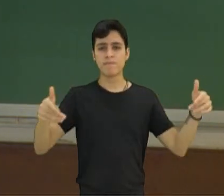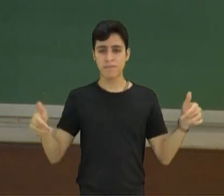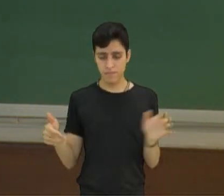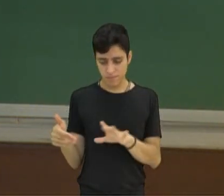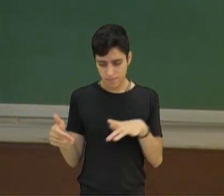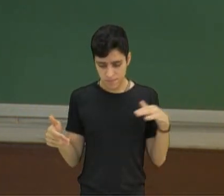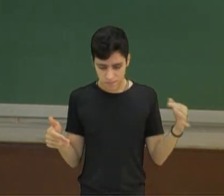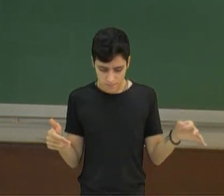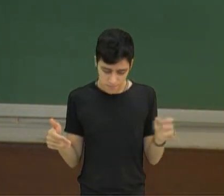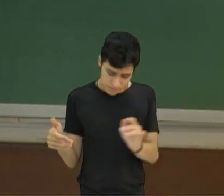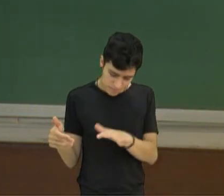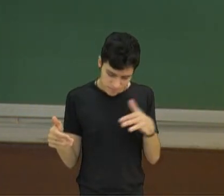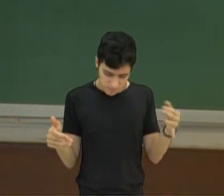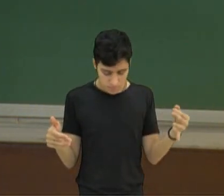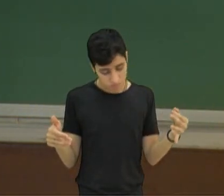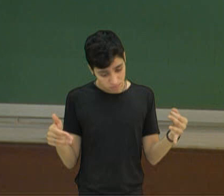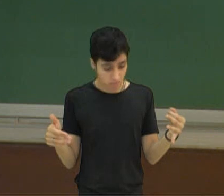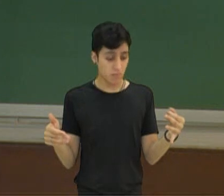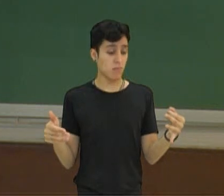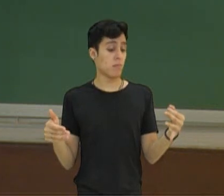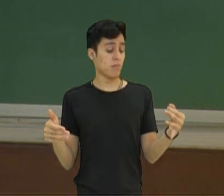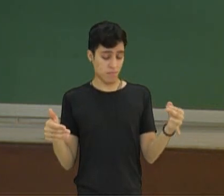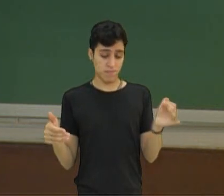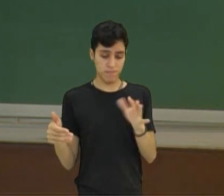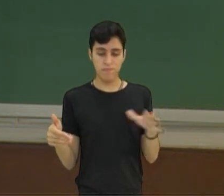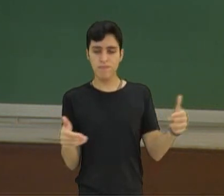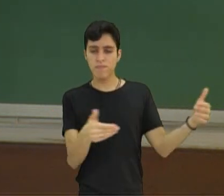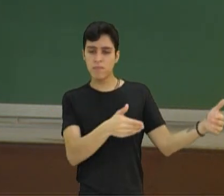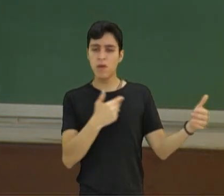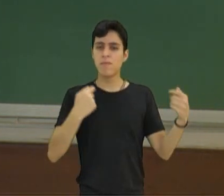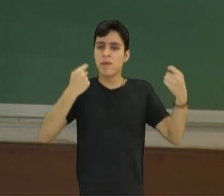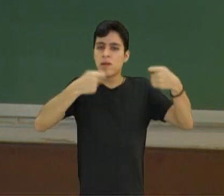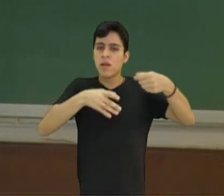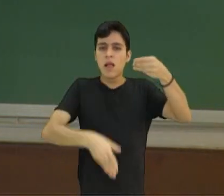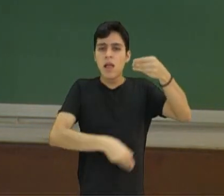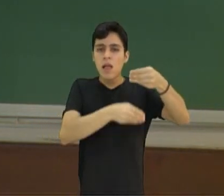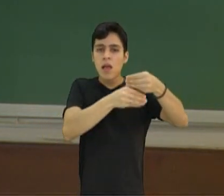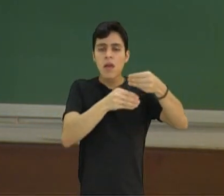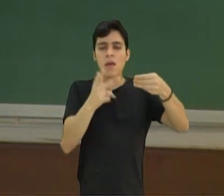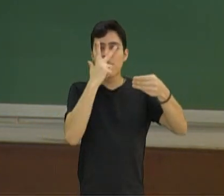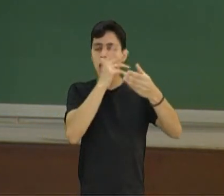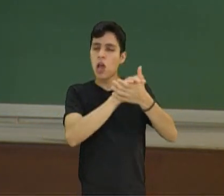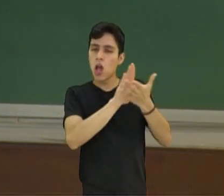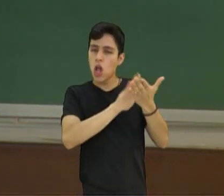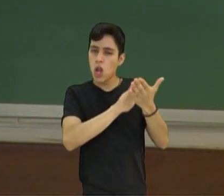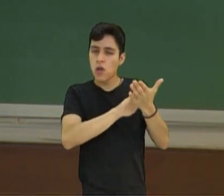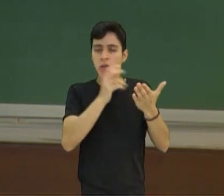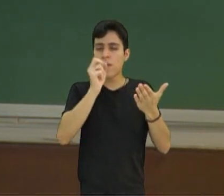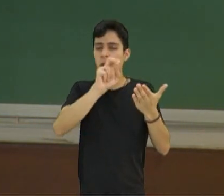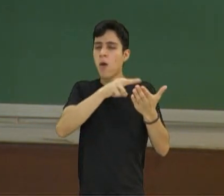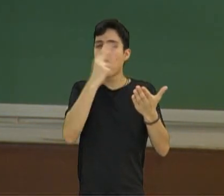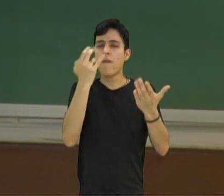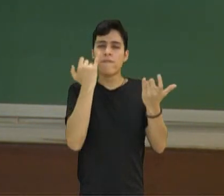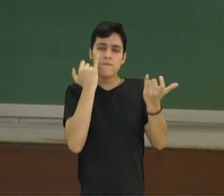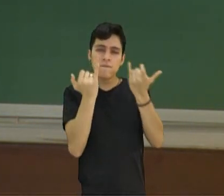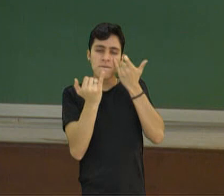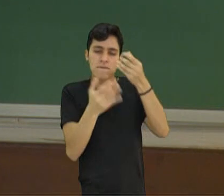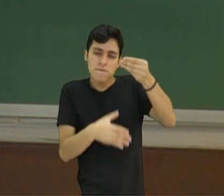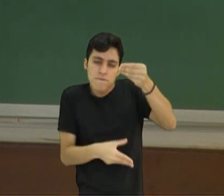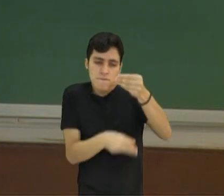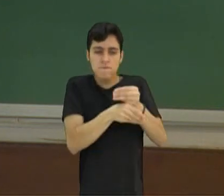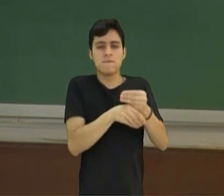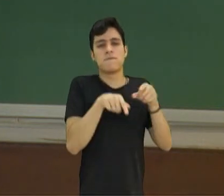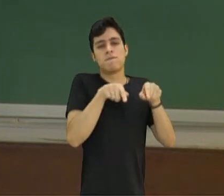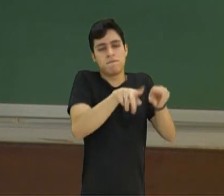ele acha que deve fazer um comentário, um elogio, uma crítica ou colocar uma informação, adicionar uma informação àquela